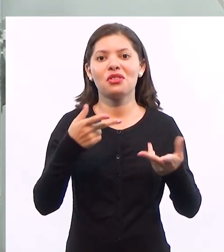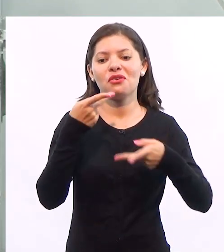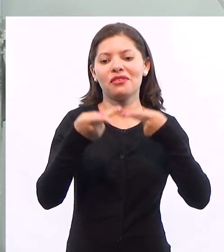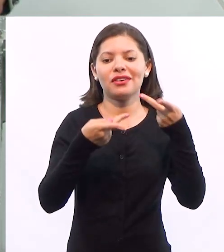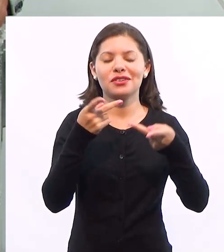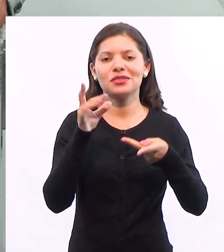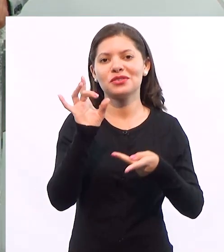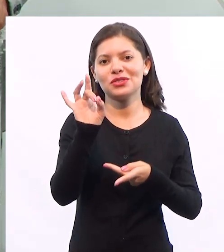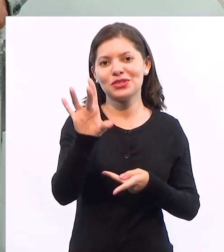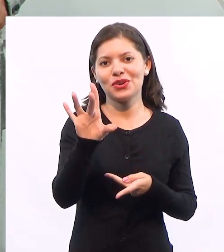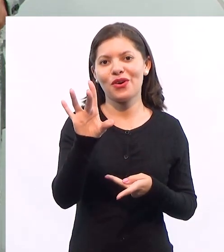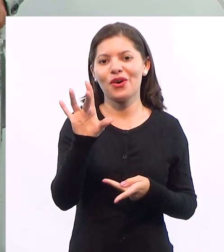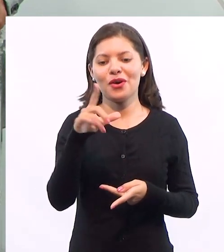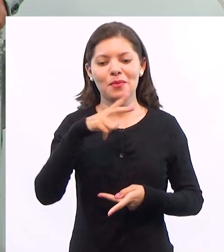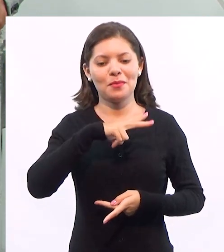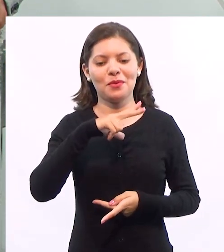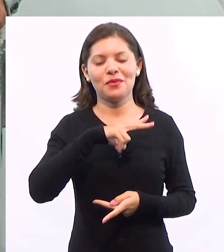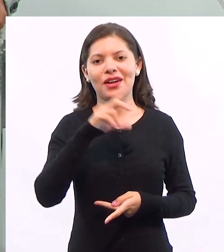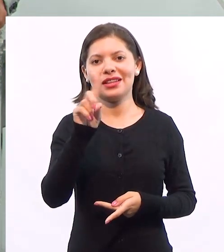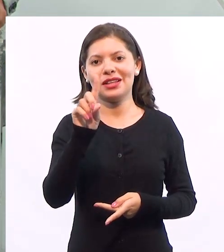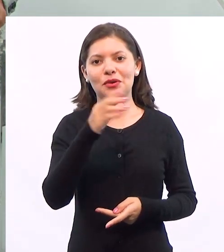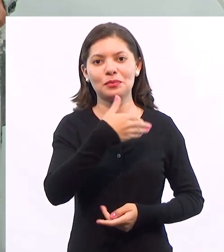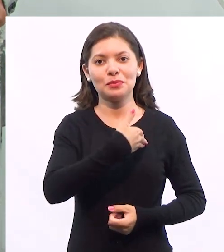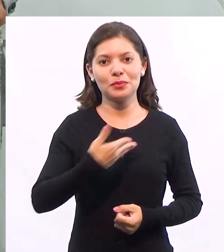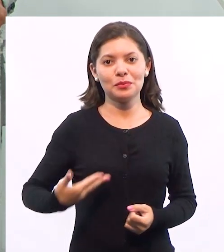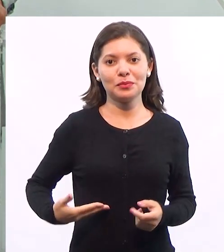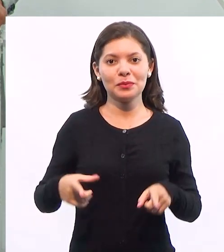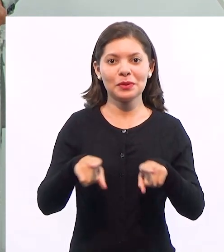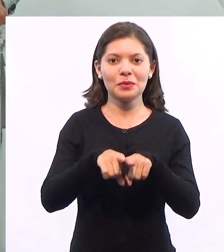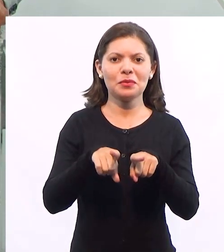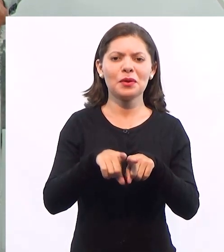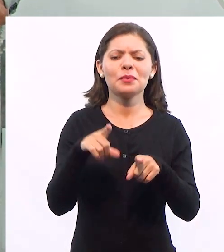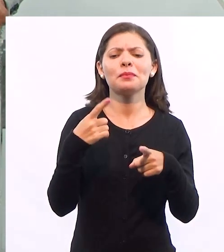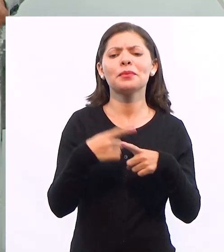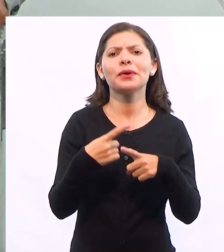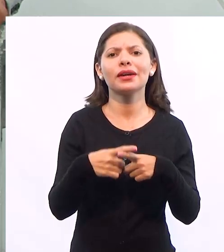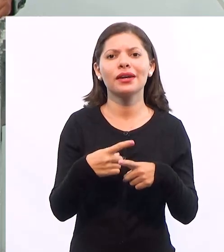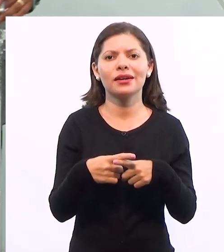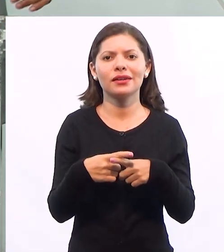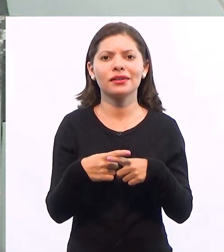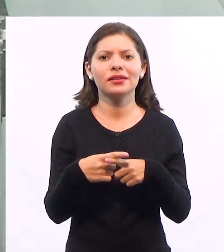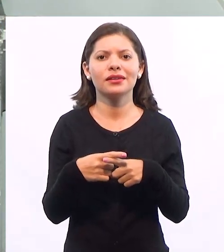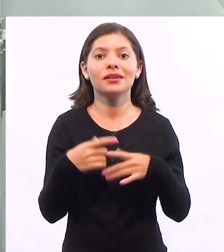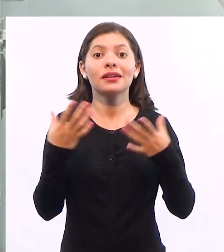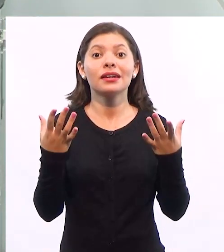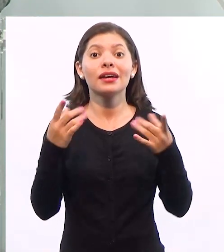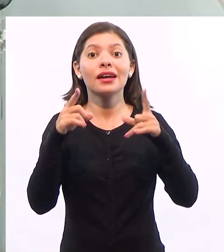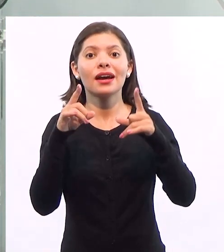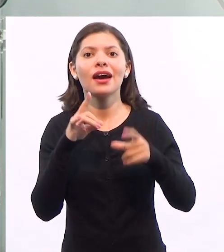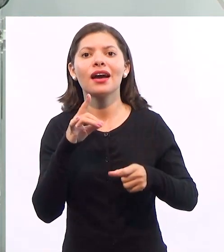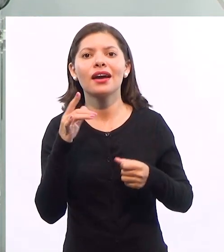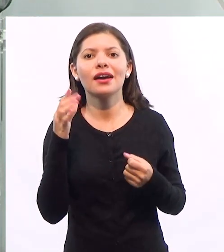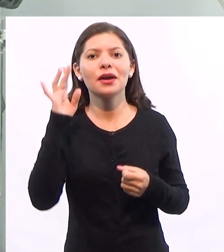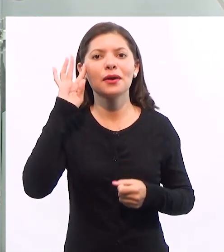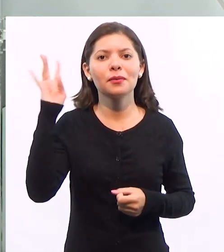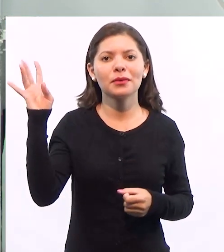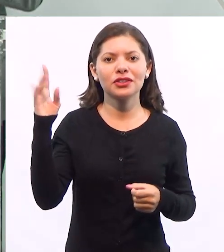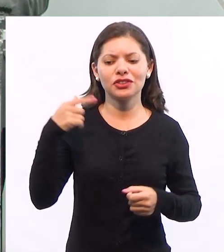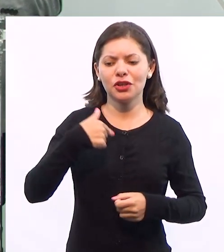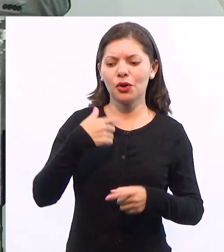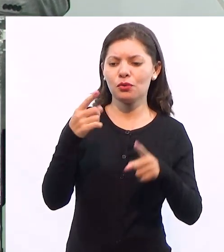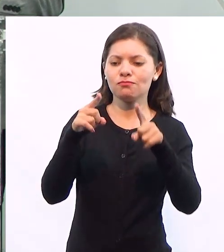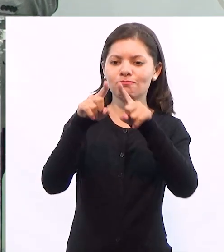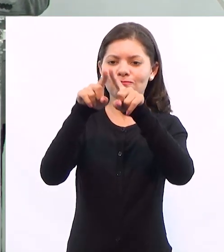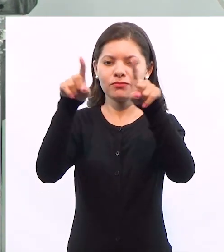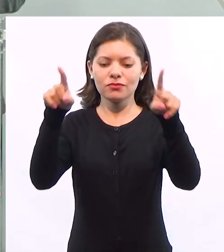não, pública também, tá bom? Por que pública também? Porque se os servidores, vamos colocar como servidor, eu sou um servidor público, estou aqui